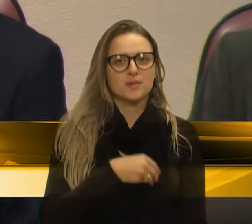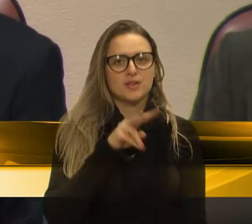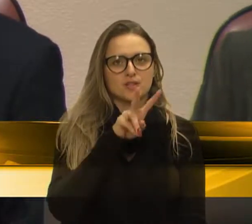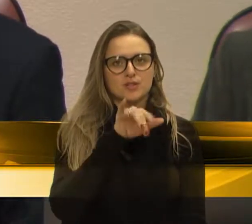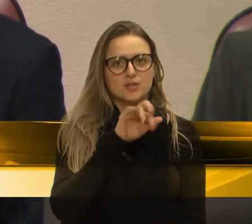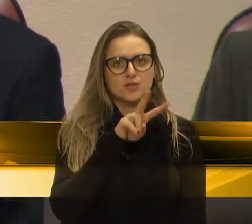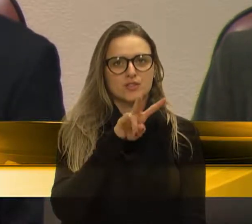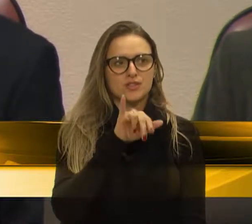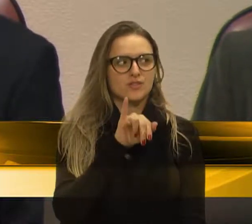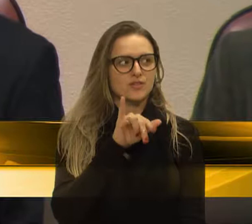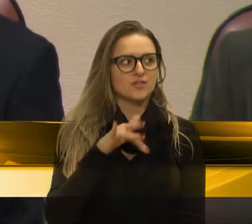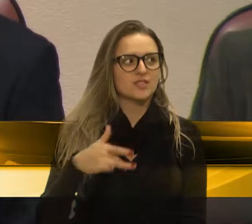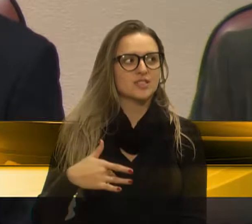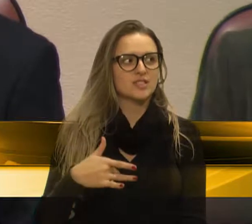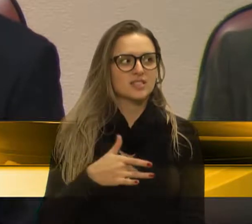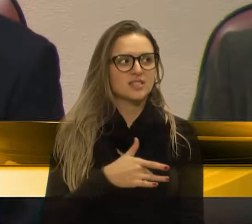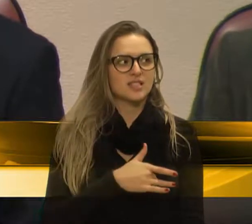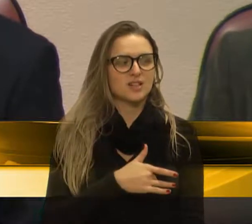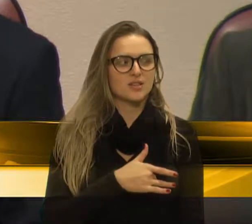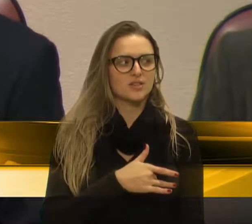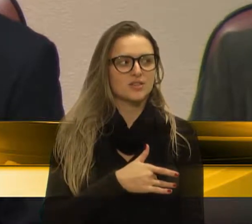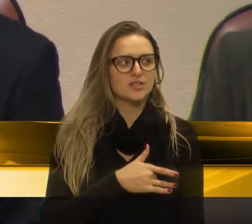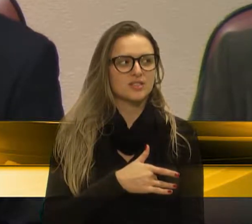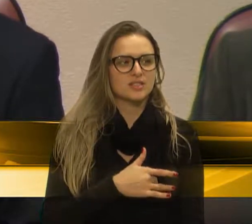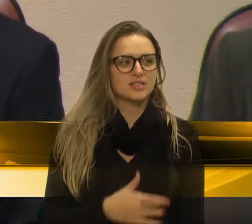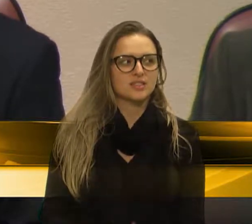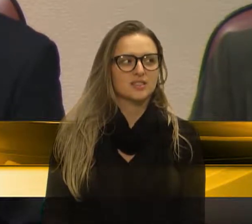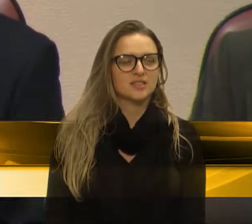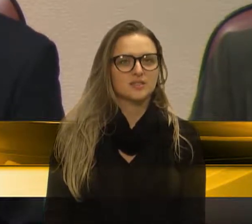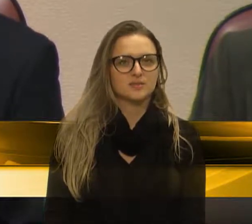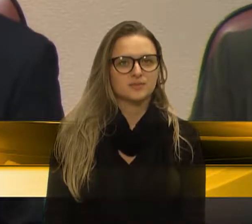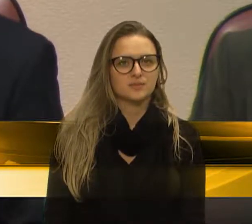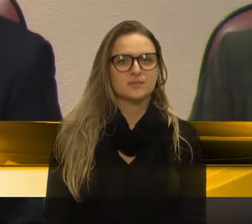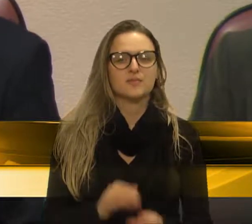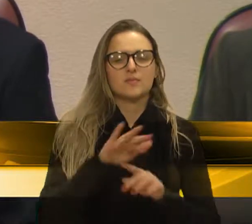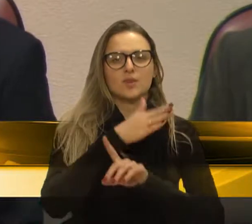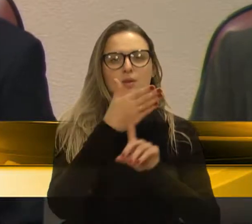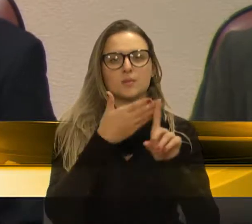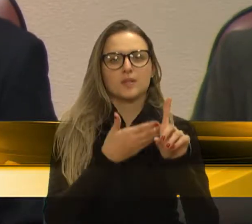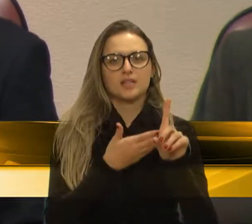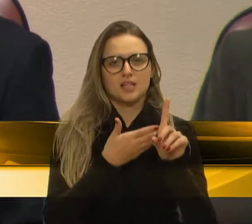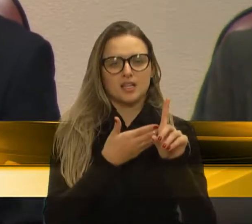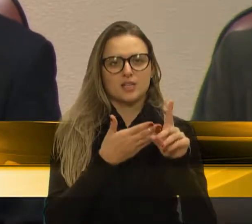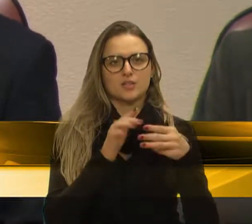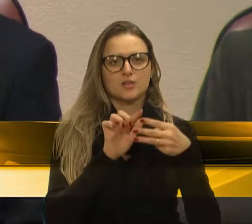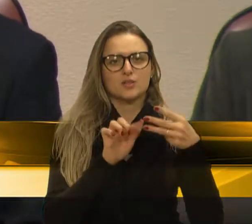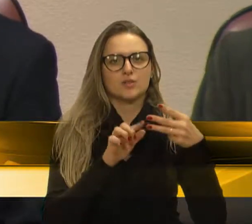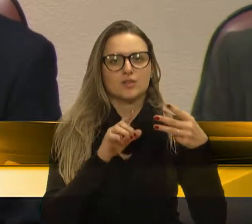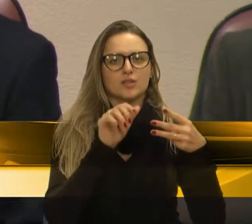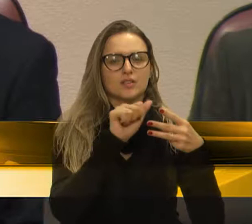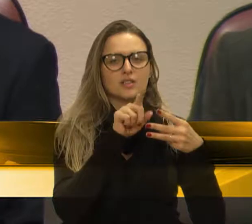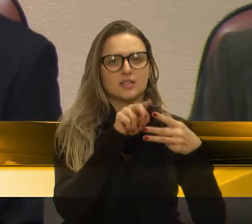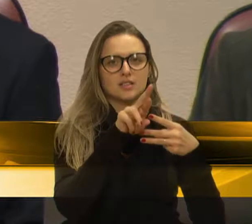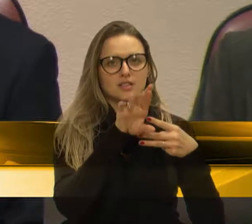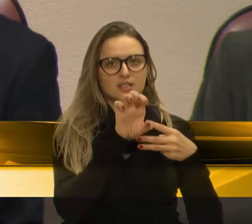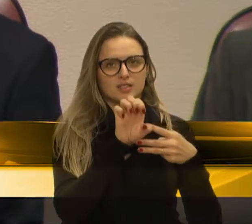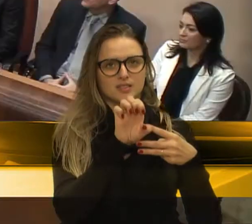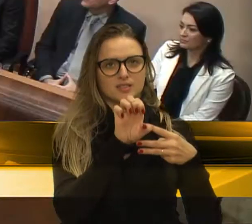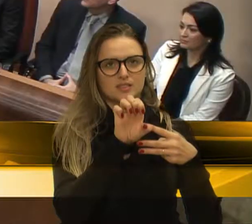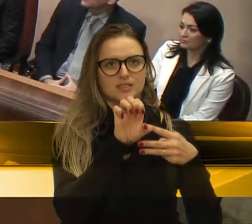Ramos de Saúde, 2019. Os homenageados desse ano são Dr. André Borba